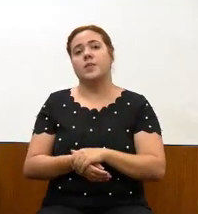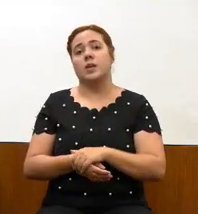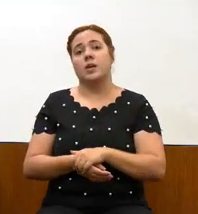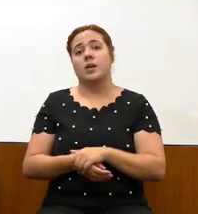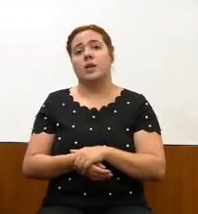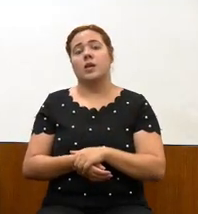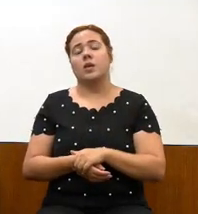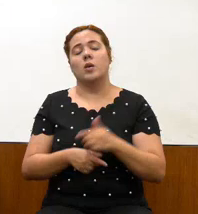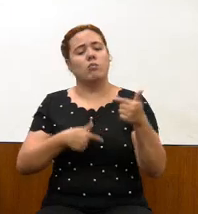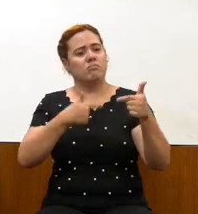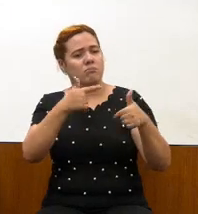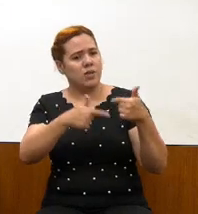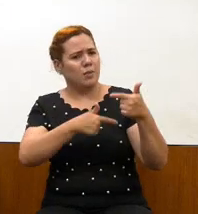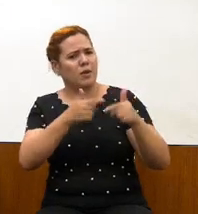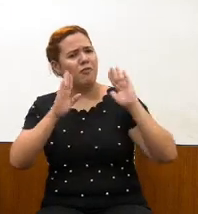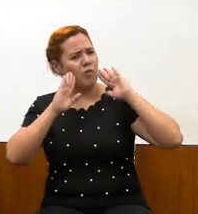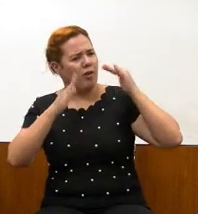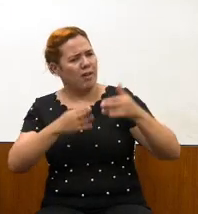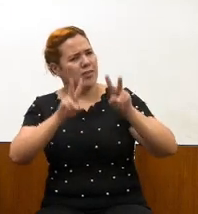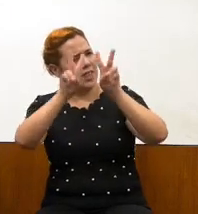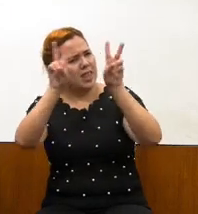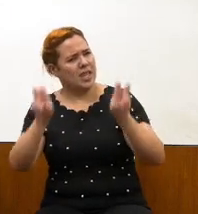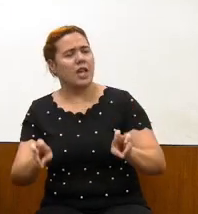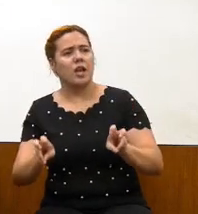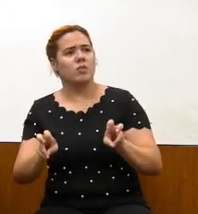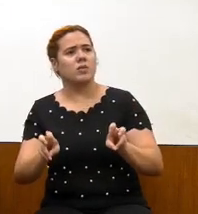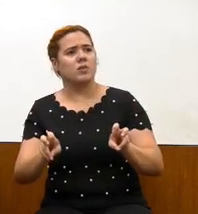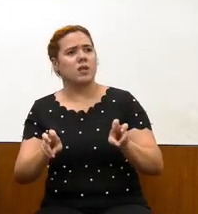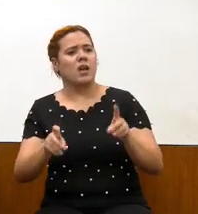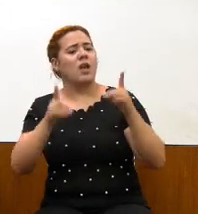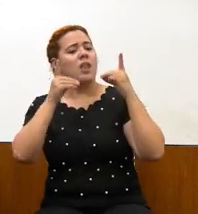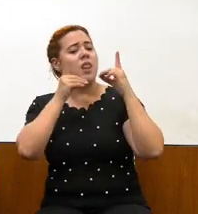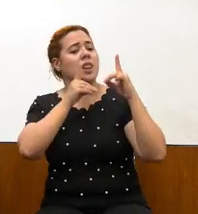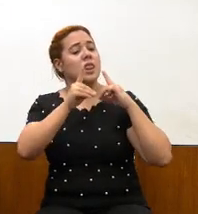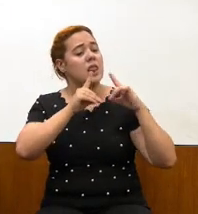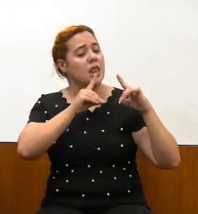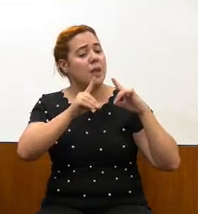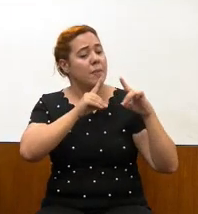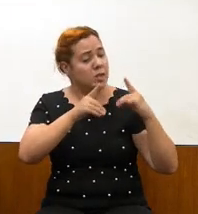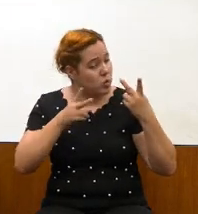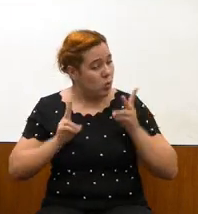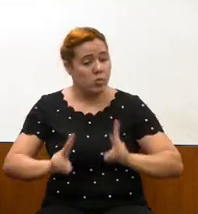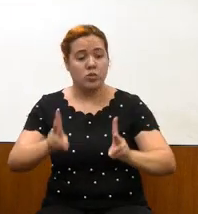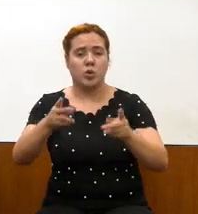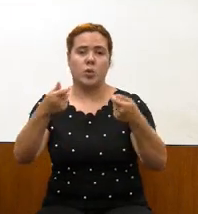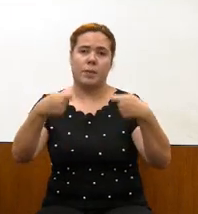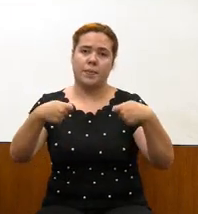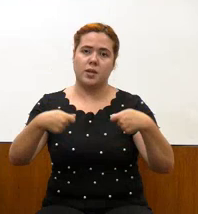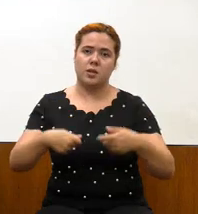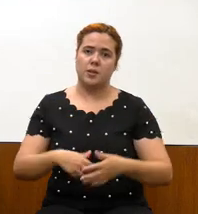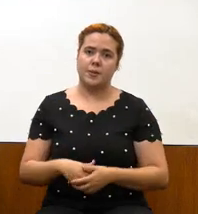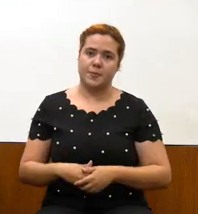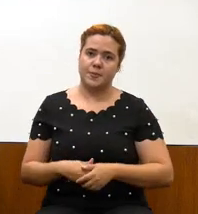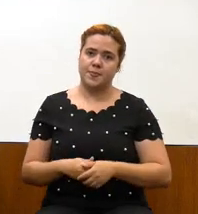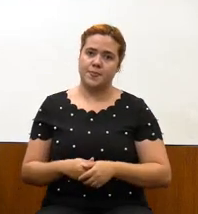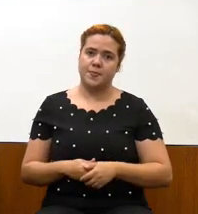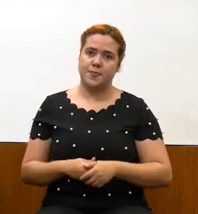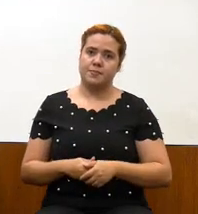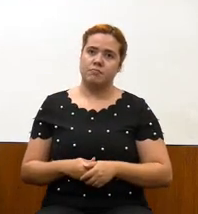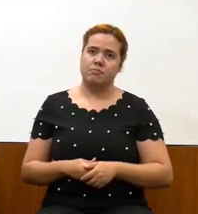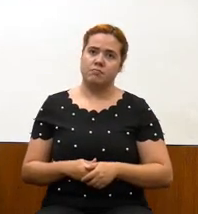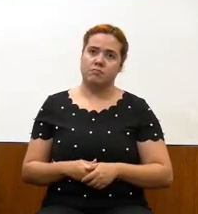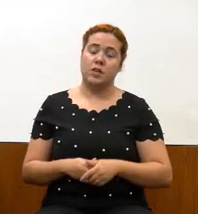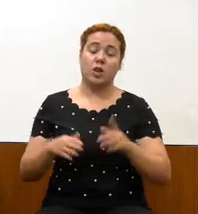E trabalhando na causa, e trabalhando numa instituição, entendo que esses debates eles não devem ser cessados nunca. E a nossa abrangência